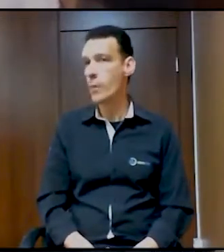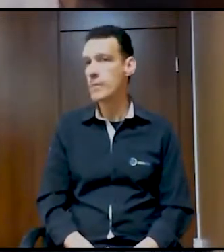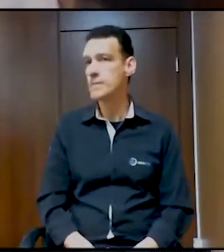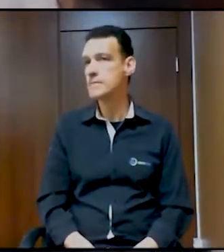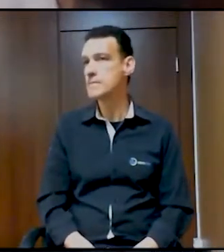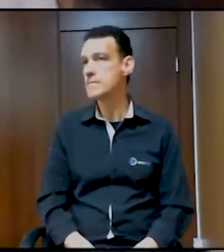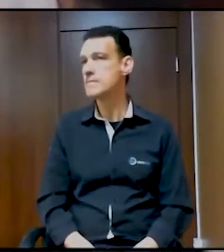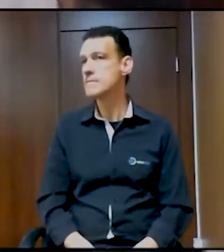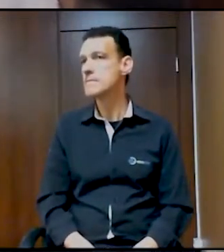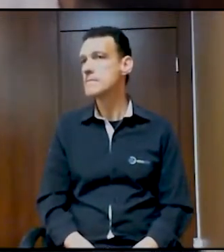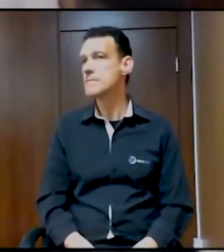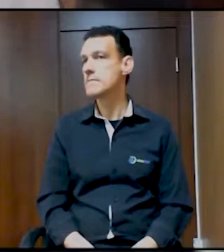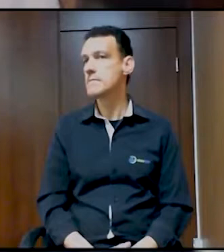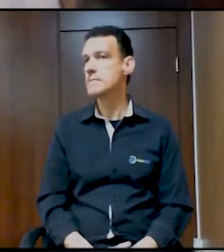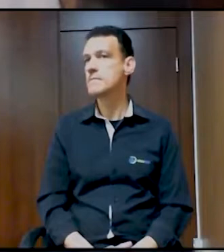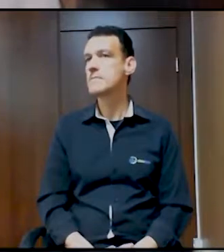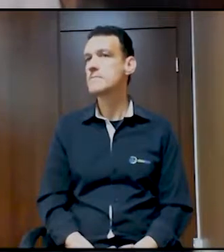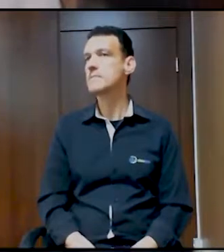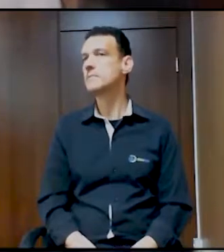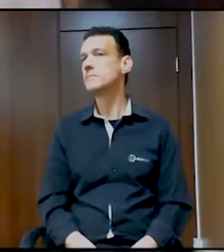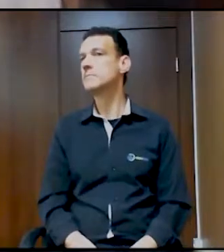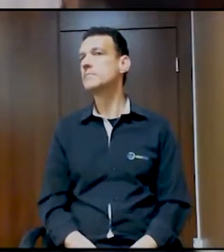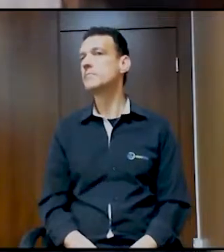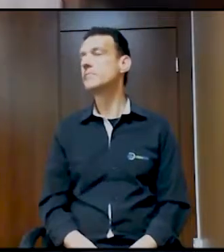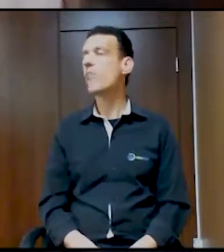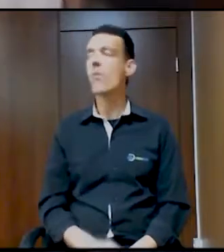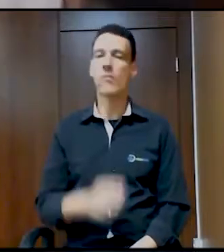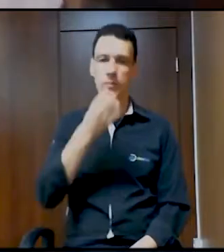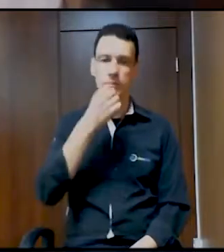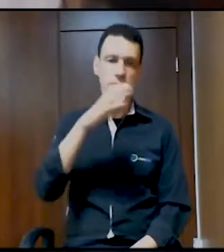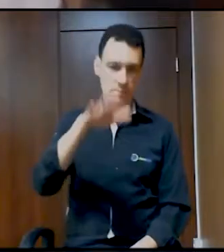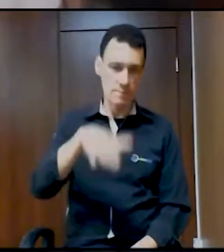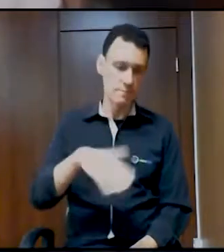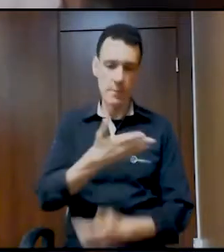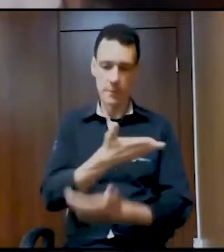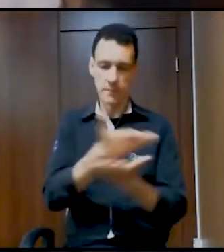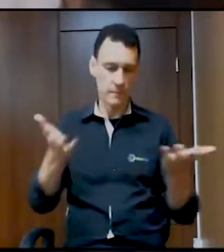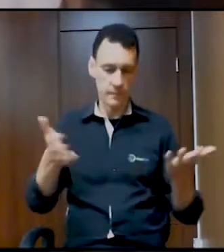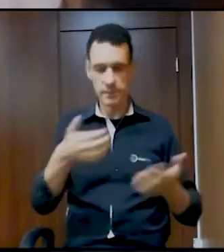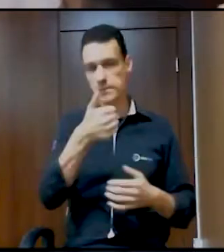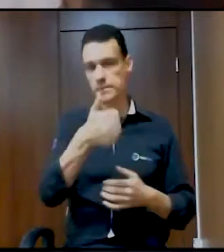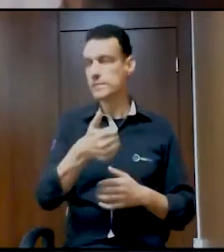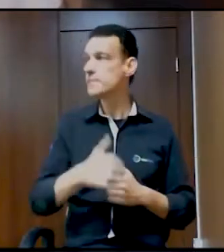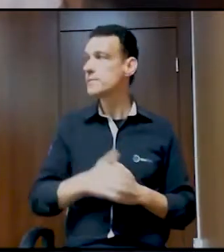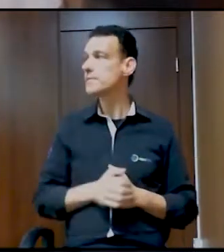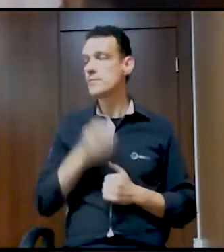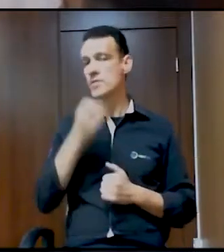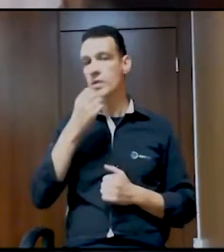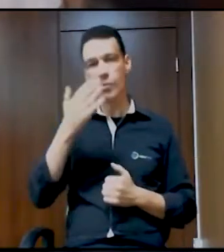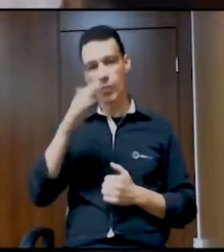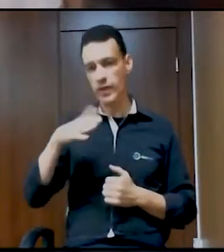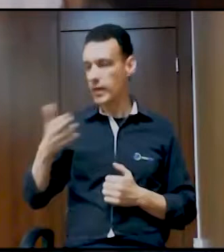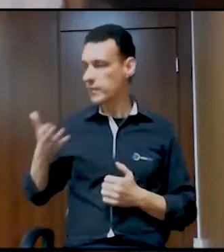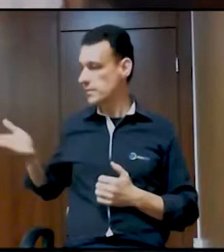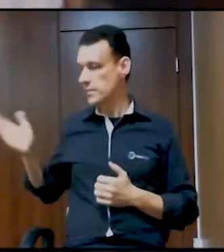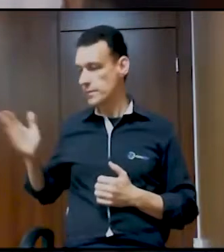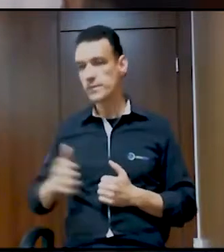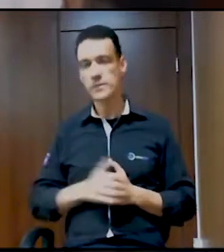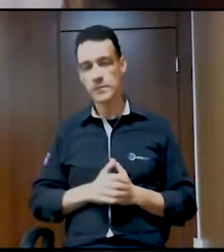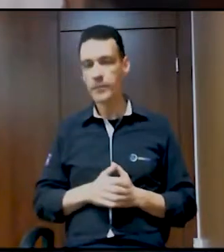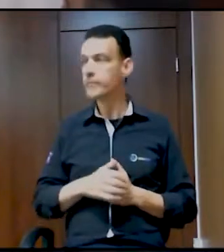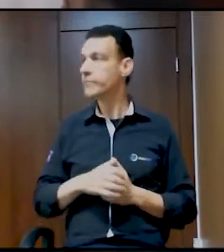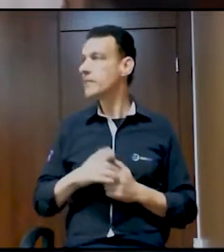Todo demente dela faz a mesma coisa. Boa tarde a todos e a todas. Boa tarde. Boa tarde à mesa e às